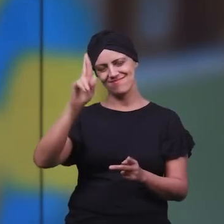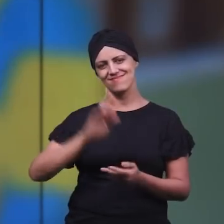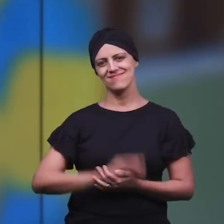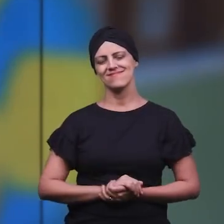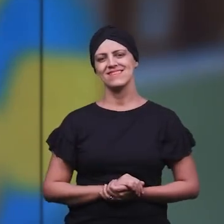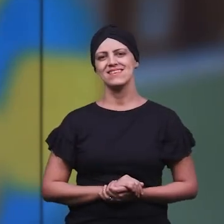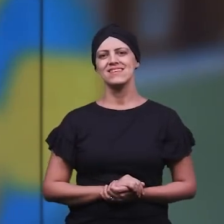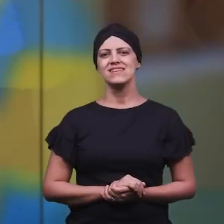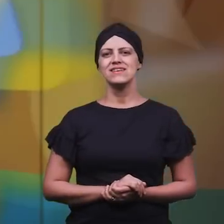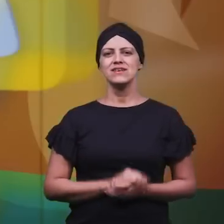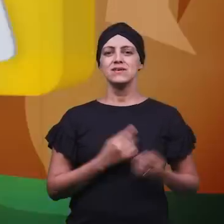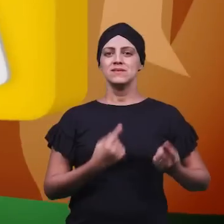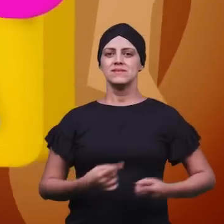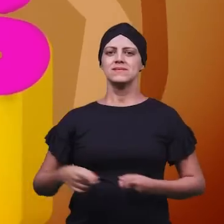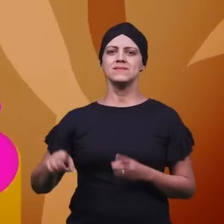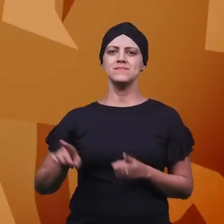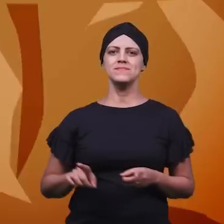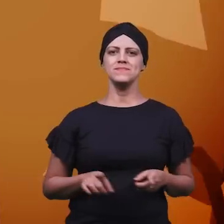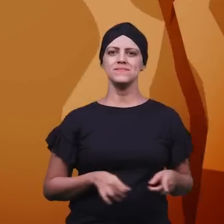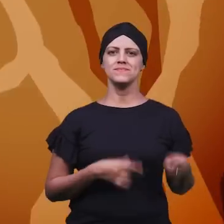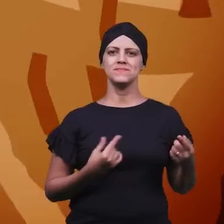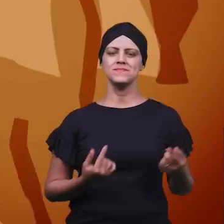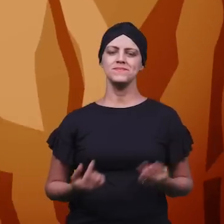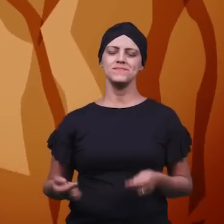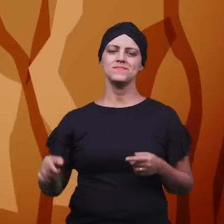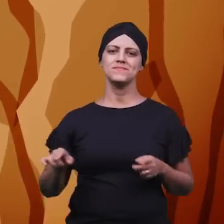a paz do Senhor.